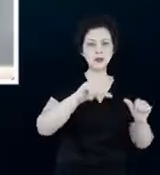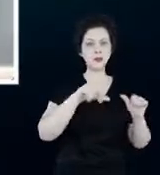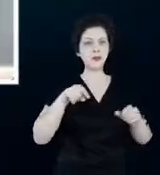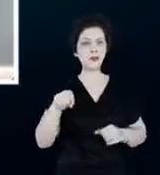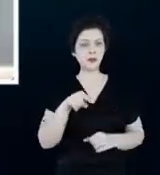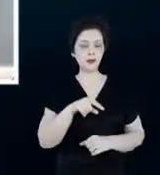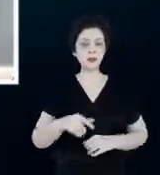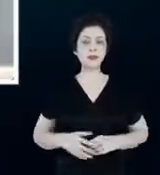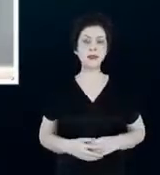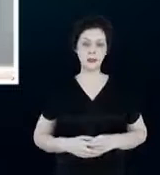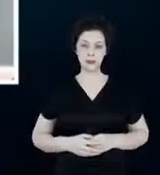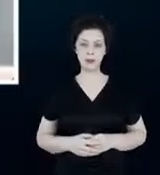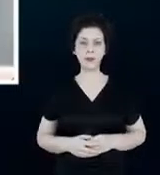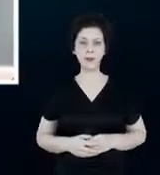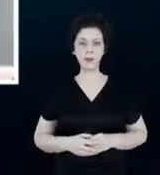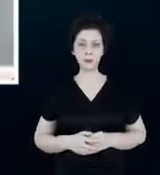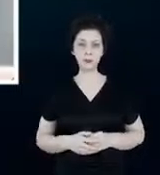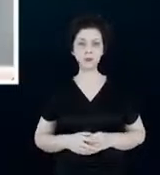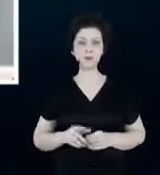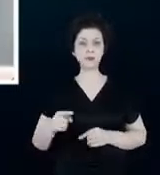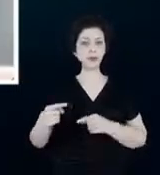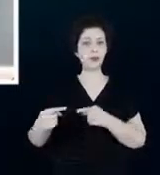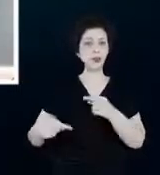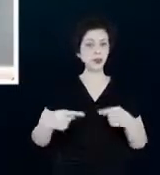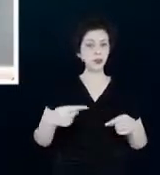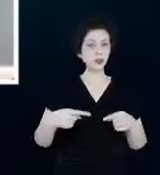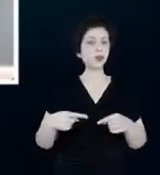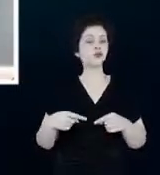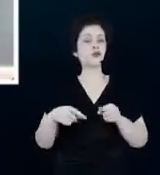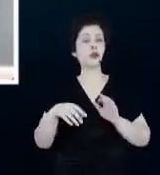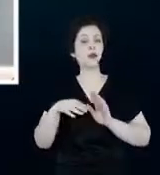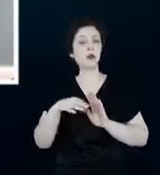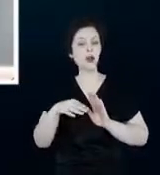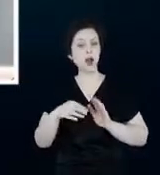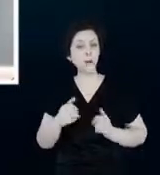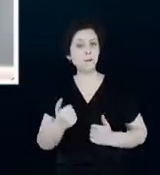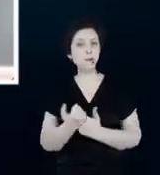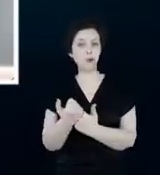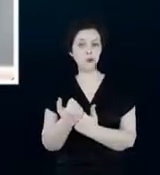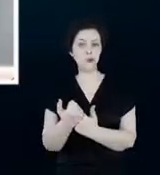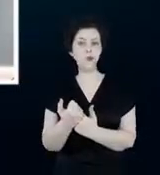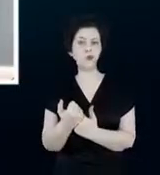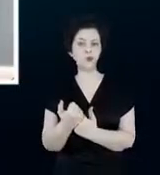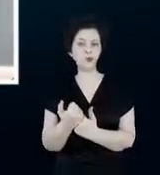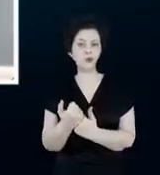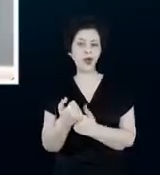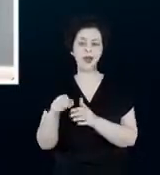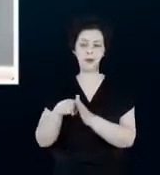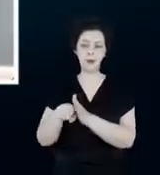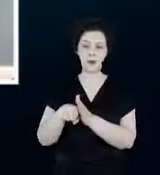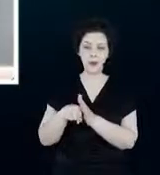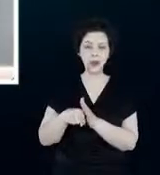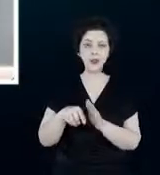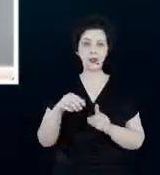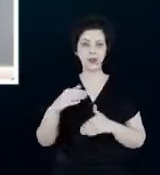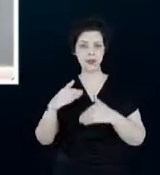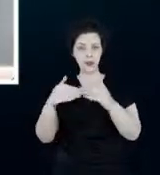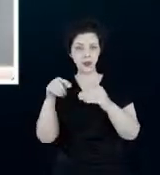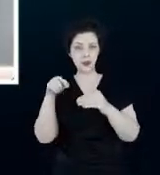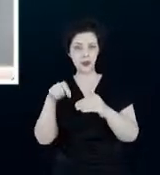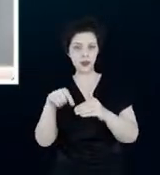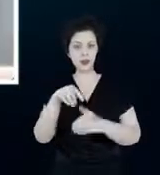para que a nossa a política de apoio à pesquisa e desenvolvimento